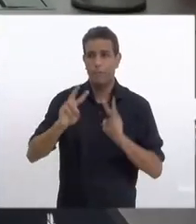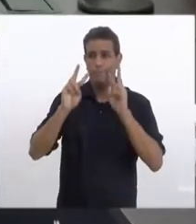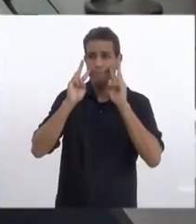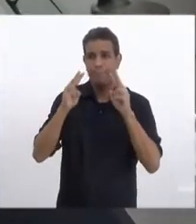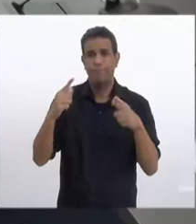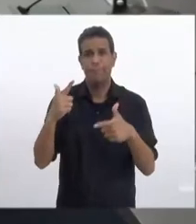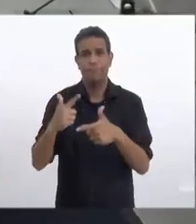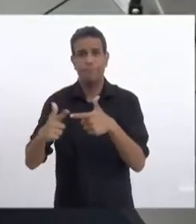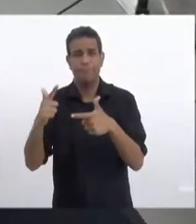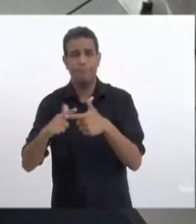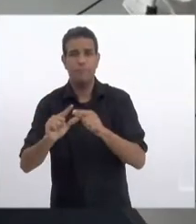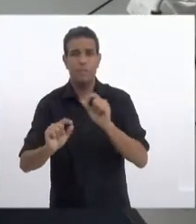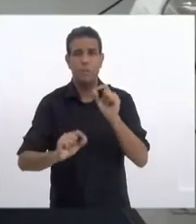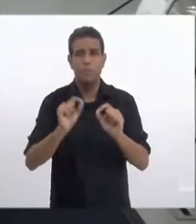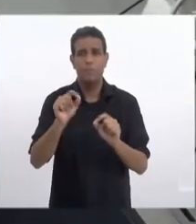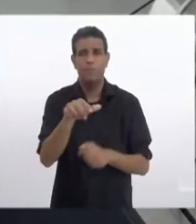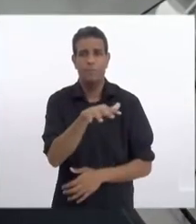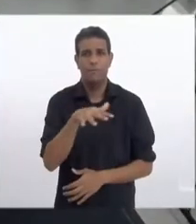esse curto,